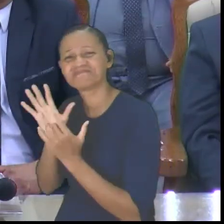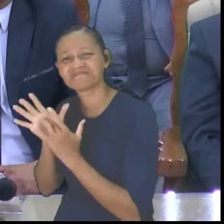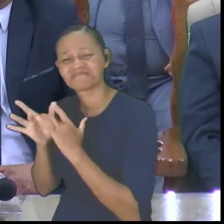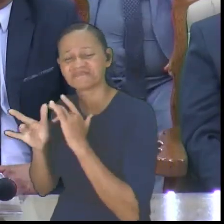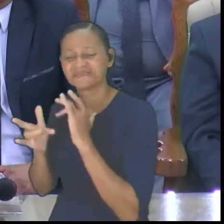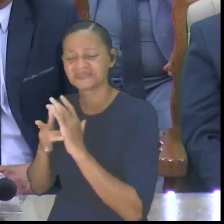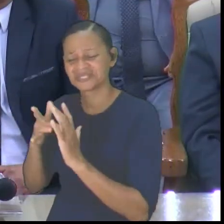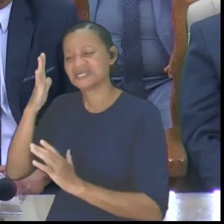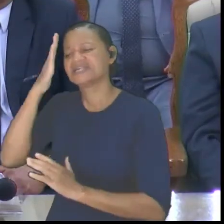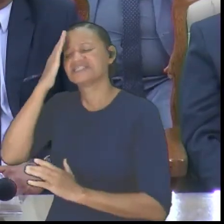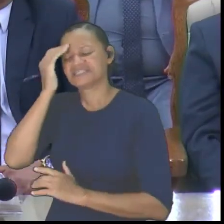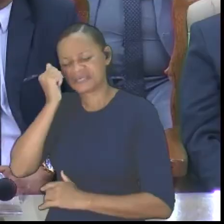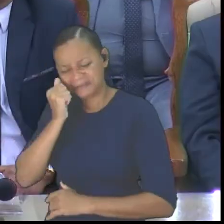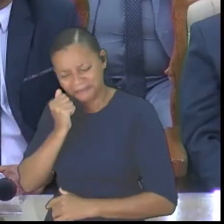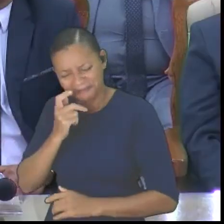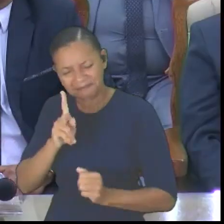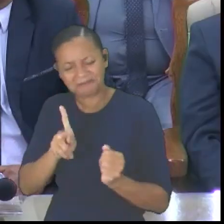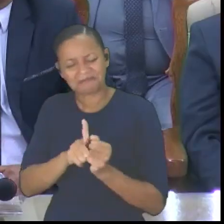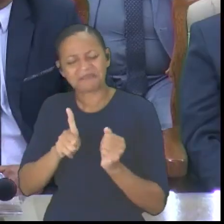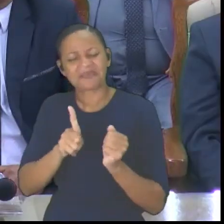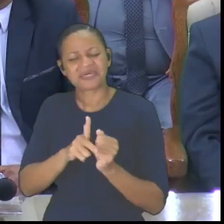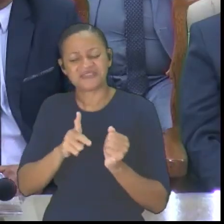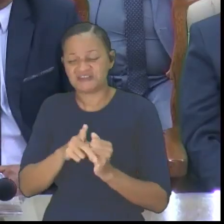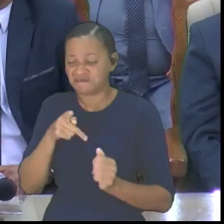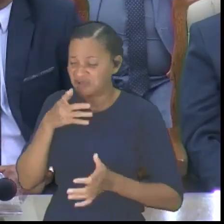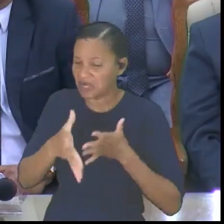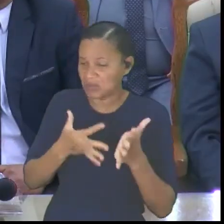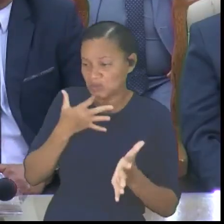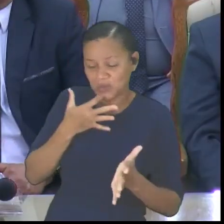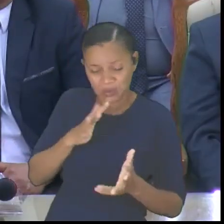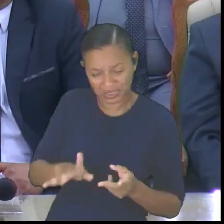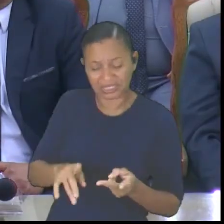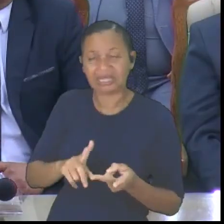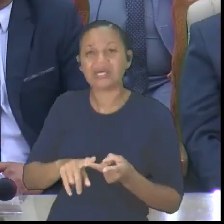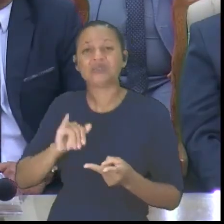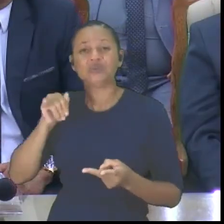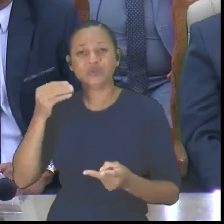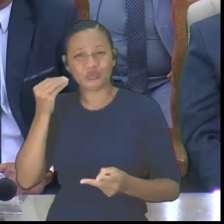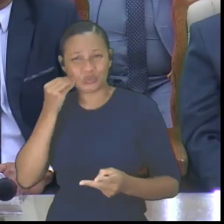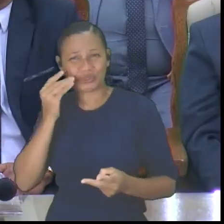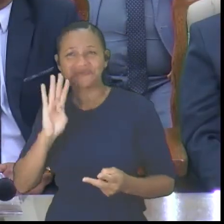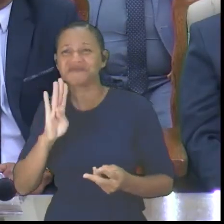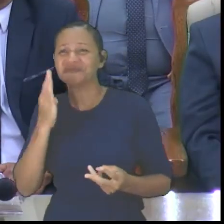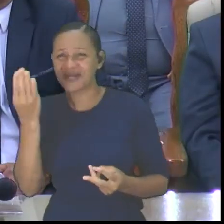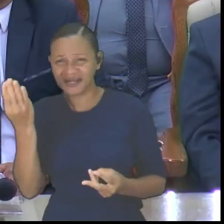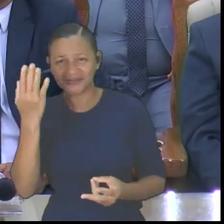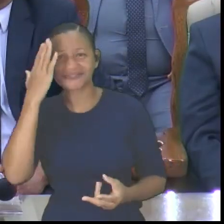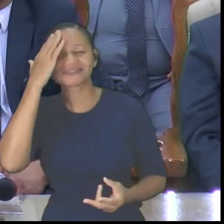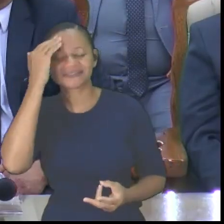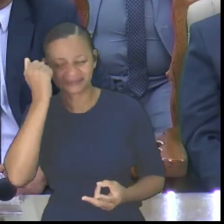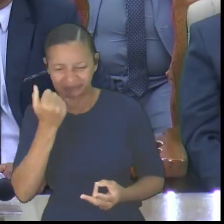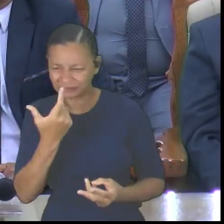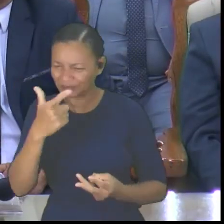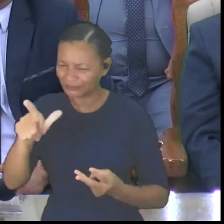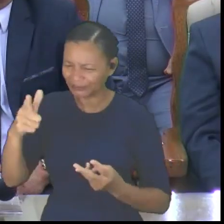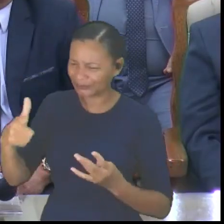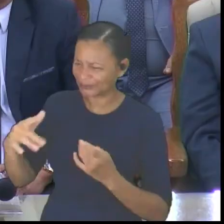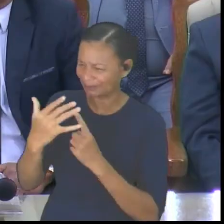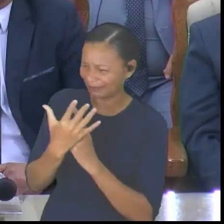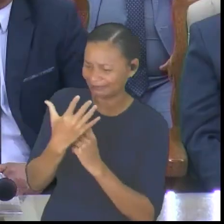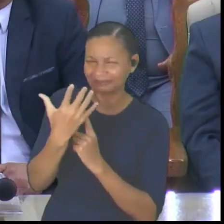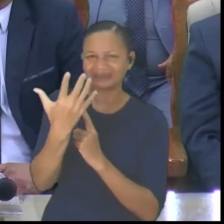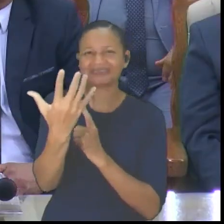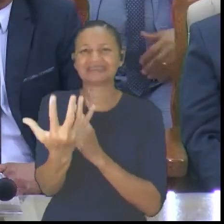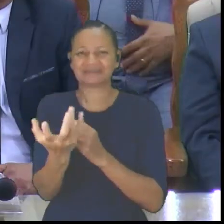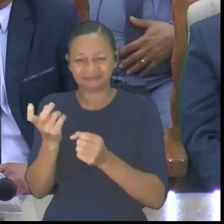Jesus sabia que Pedro iria o negar, que Judas iria o trair, os outros discípulos